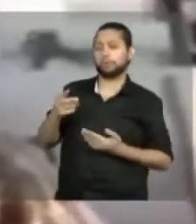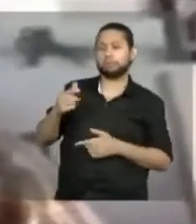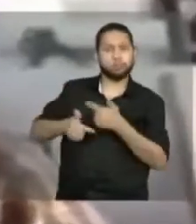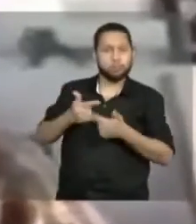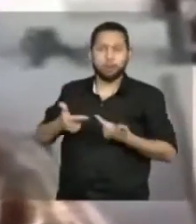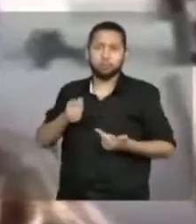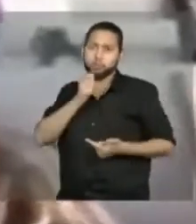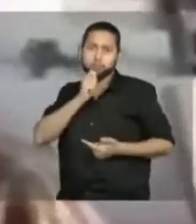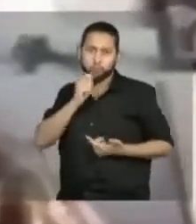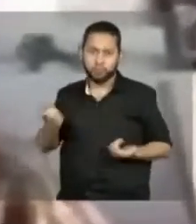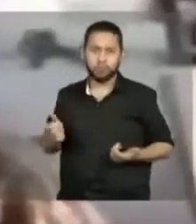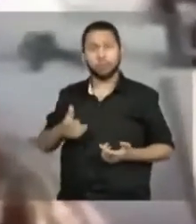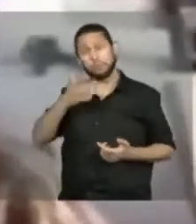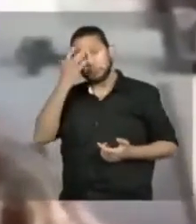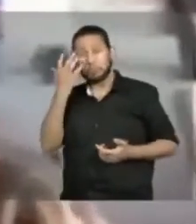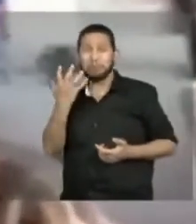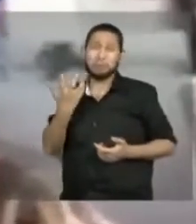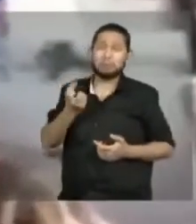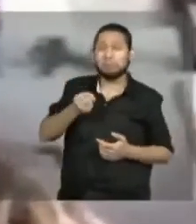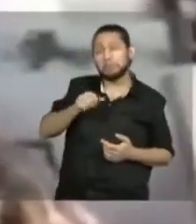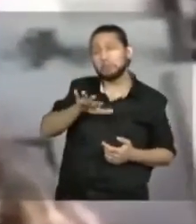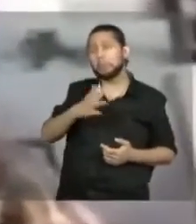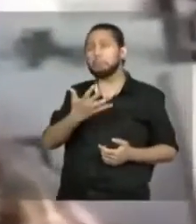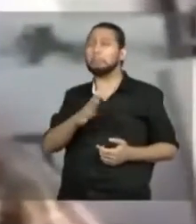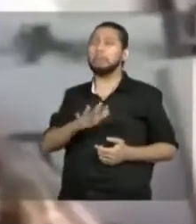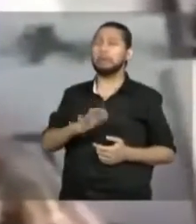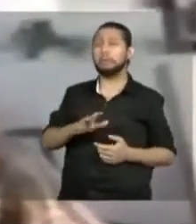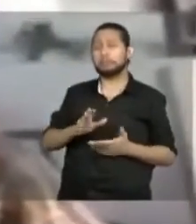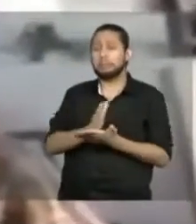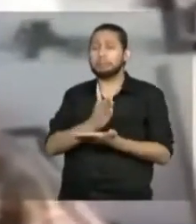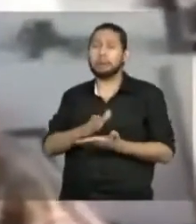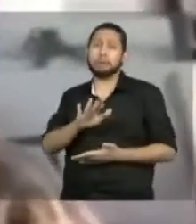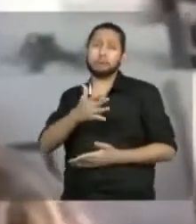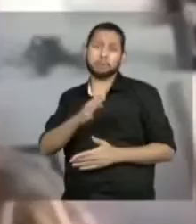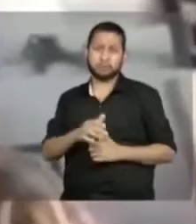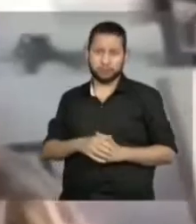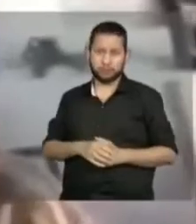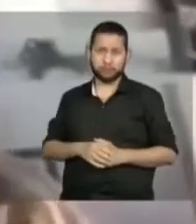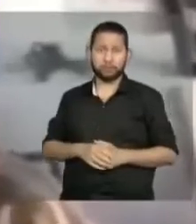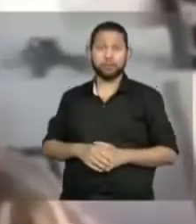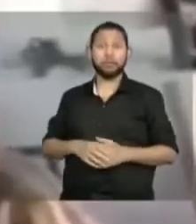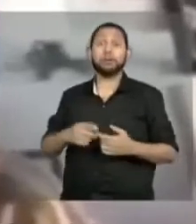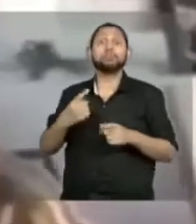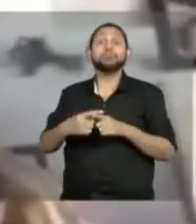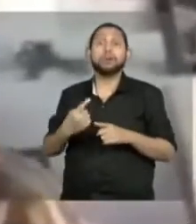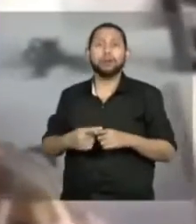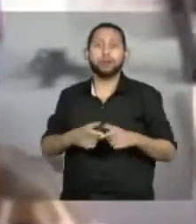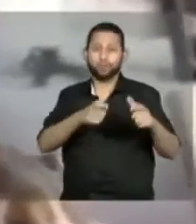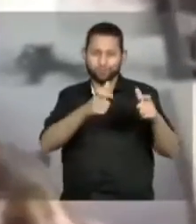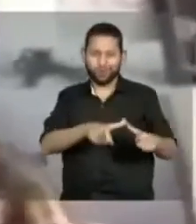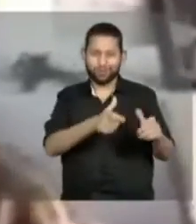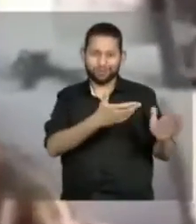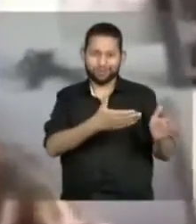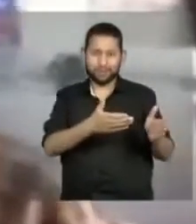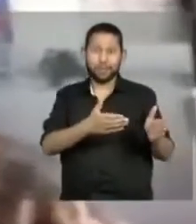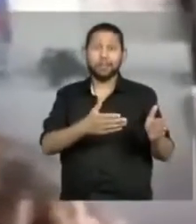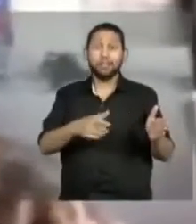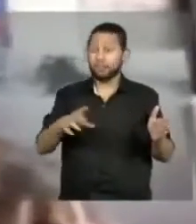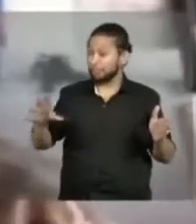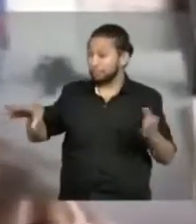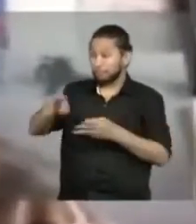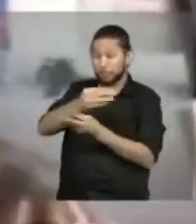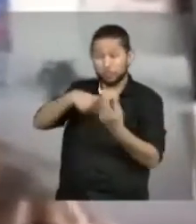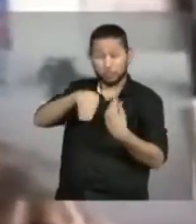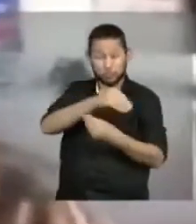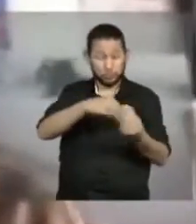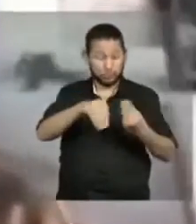pessoas fazem uma adesão meia boca, né? As centrais de triagem se deparam muito com materiais não recicláveis,